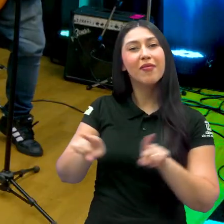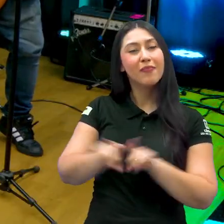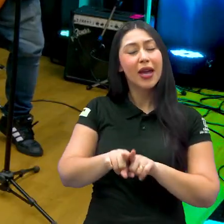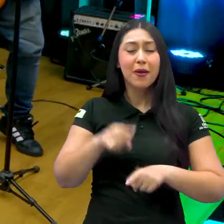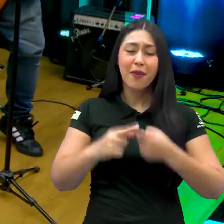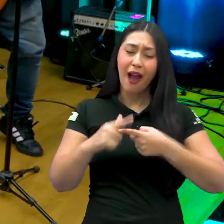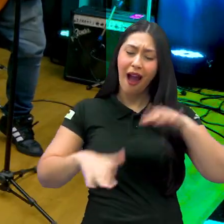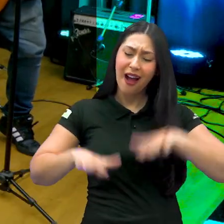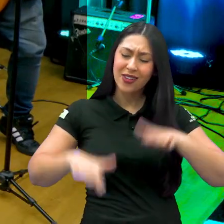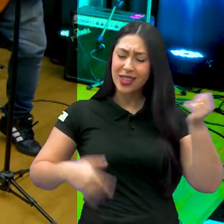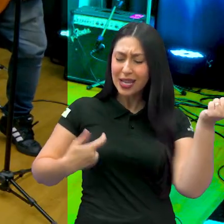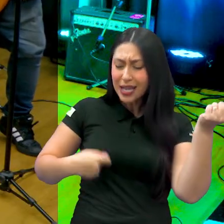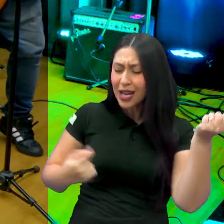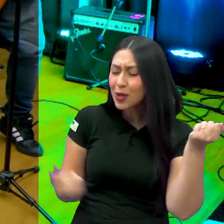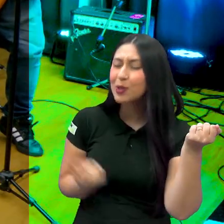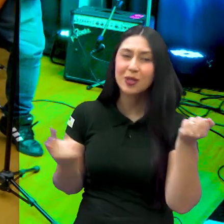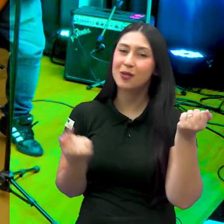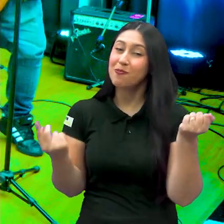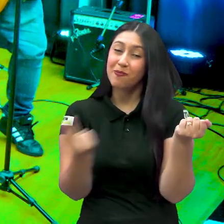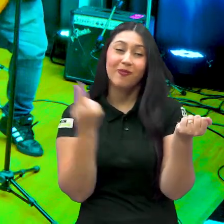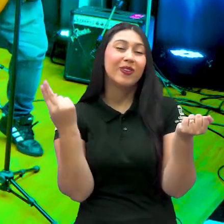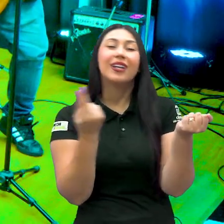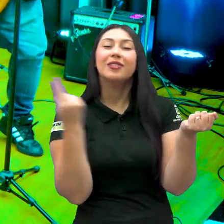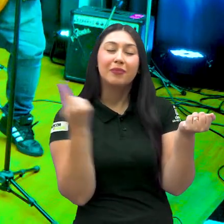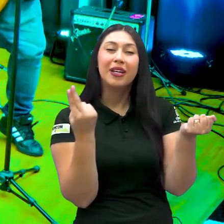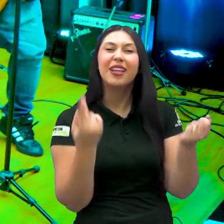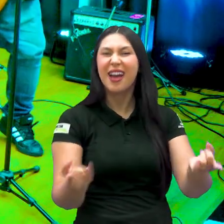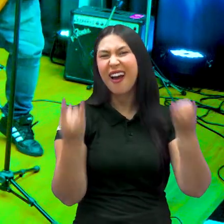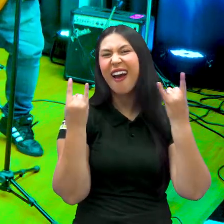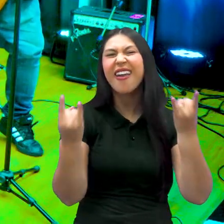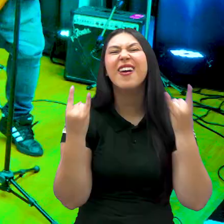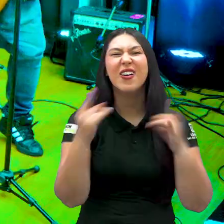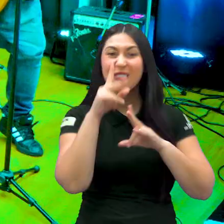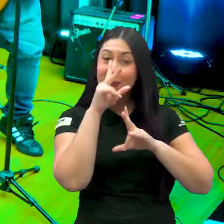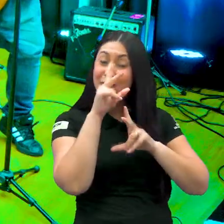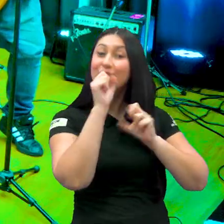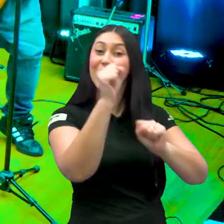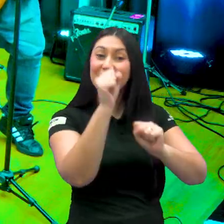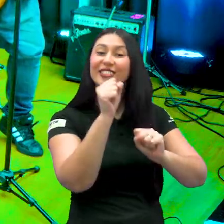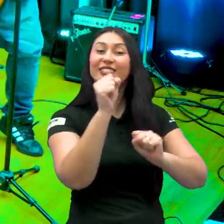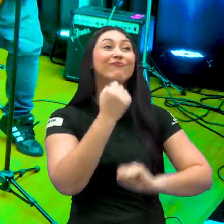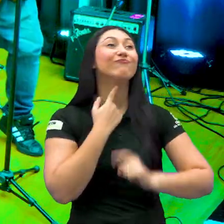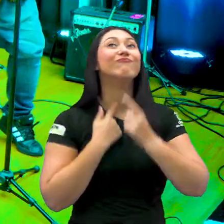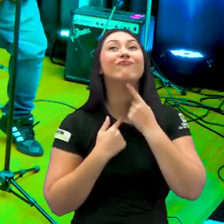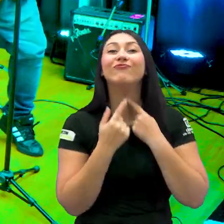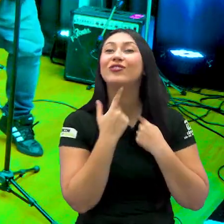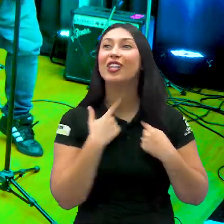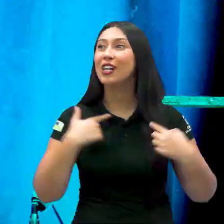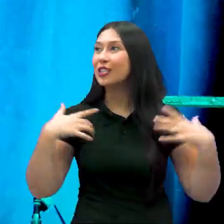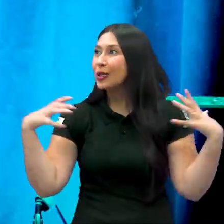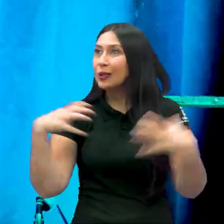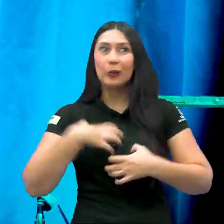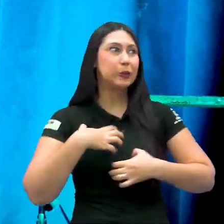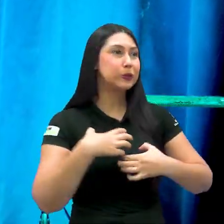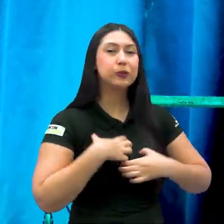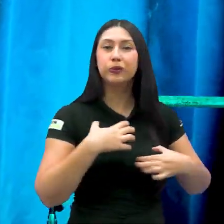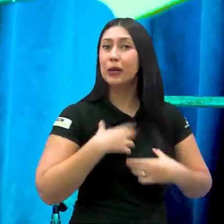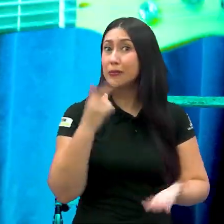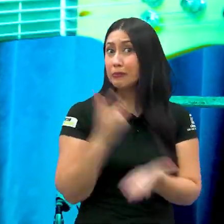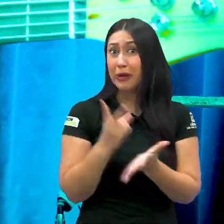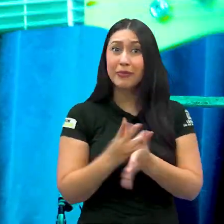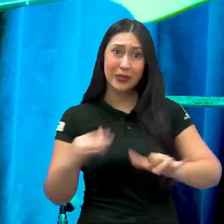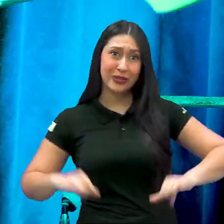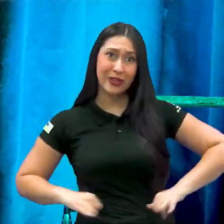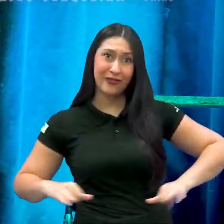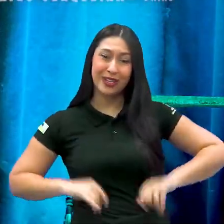dar voz ao que talvez as cordas já não conseguiam mais dizer. É rock, a intensidade é aquela vontade de sentir tudo,